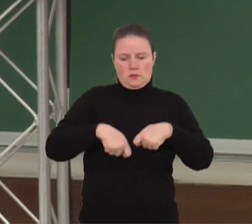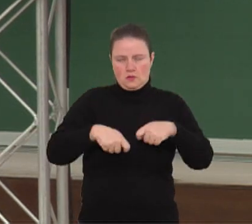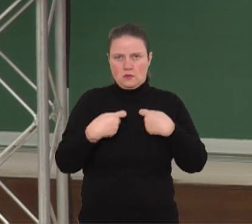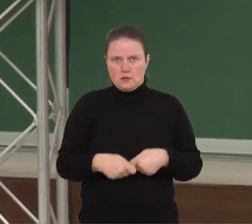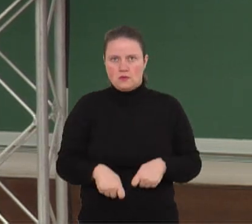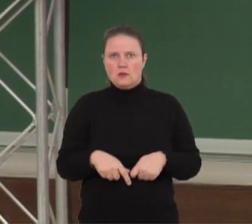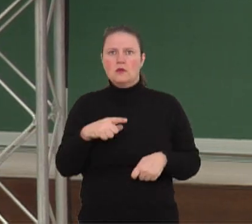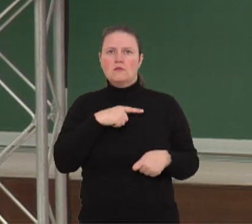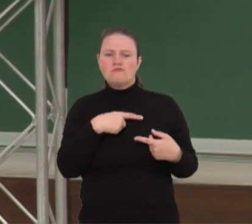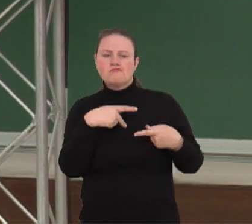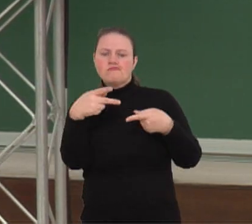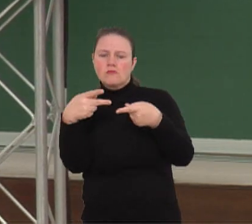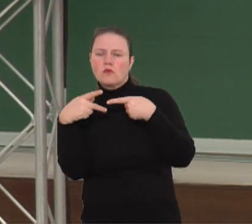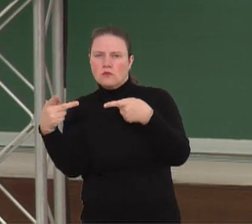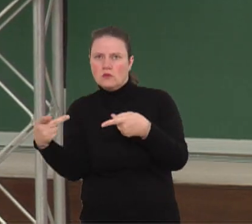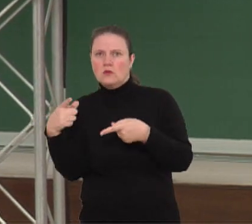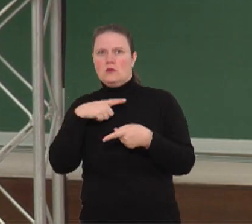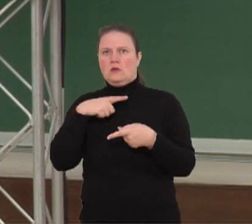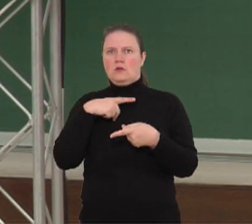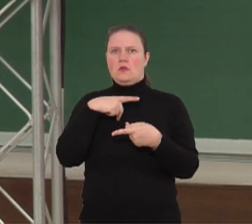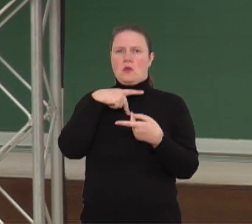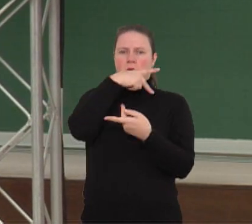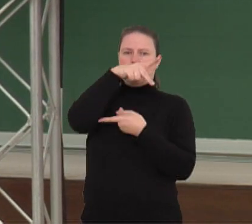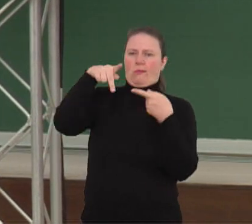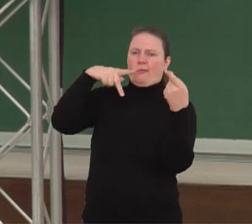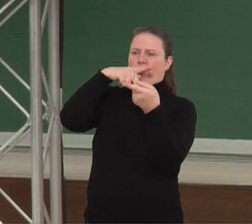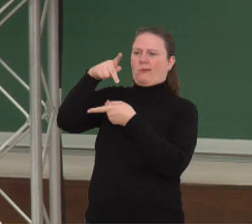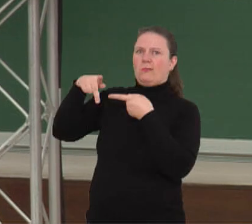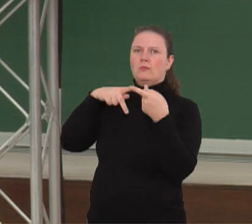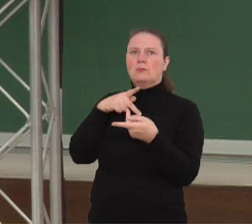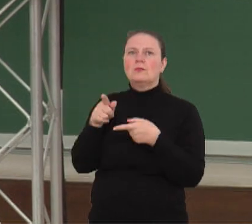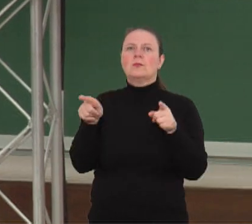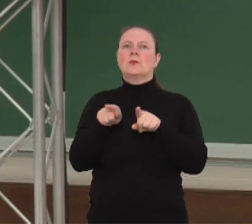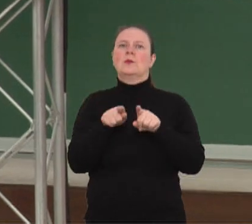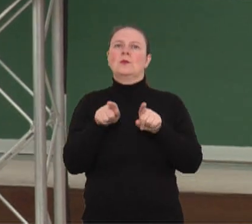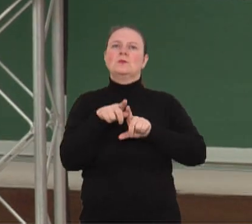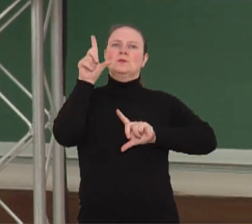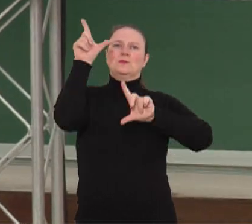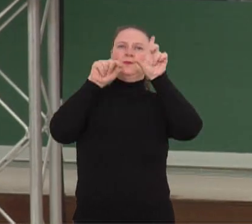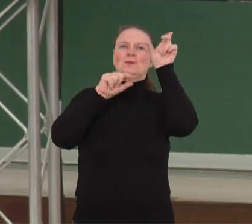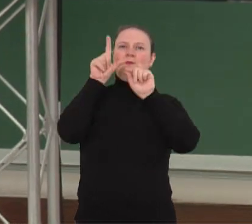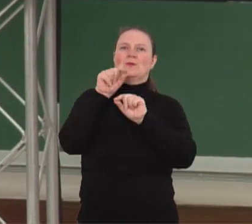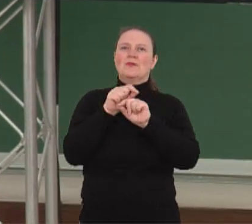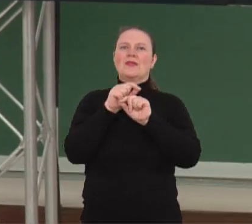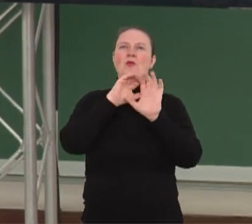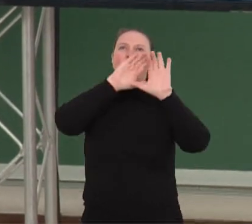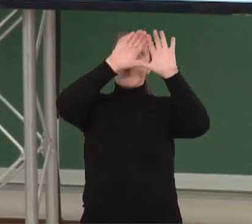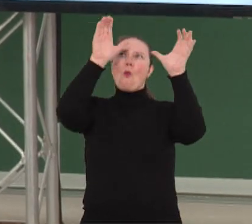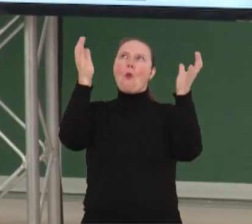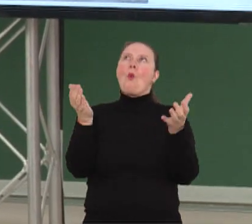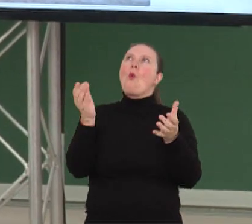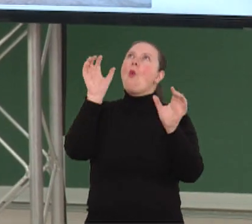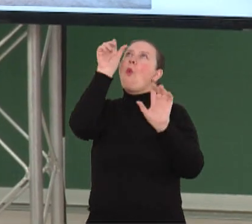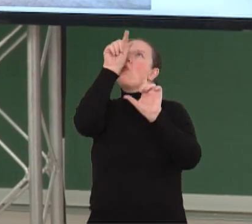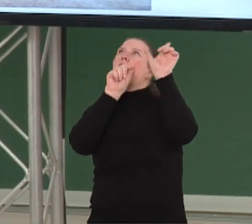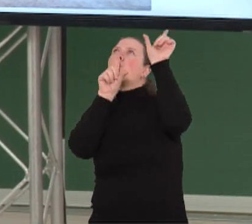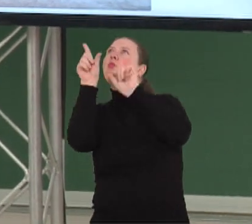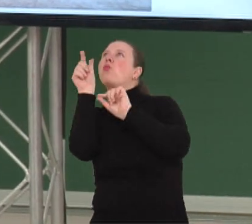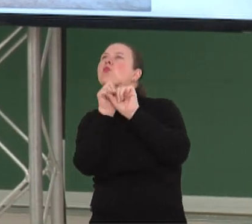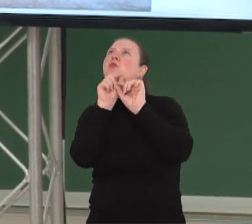tem. Tem o planetário dentro do parque, que eles usam o estelário, simulam o céu, mostram várias visões do